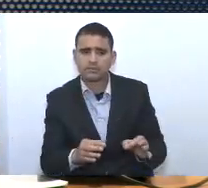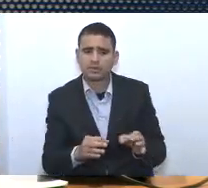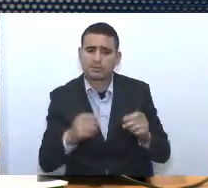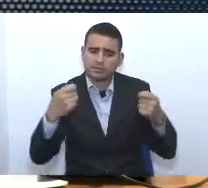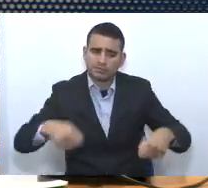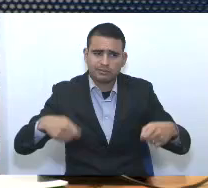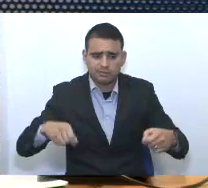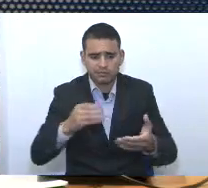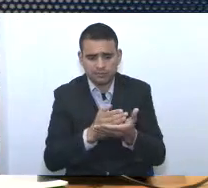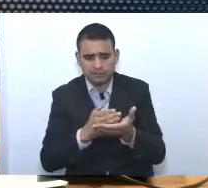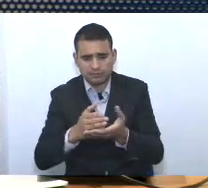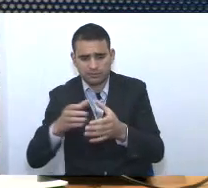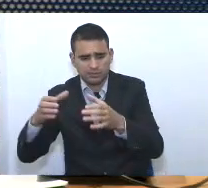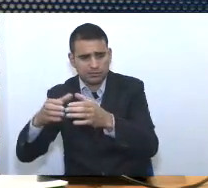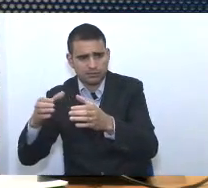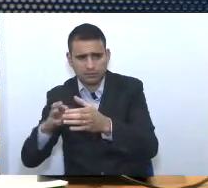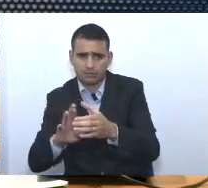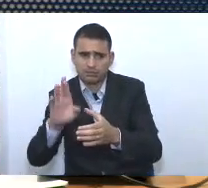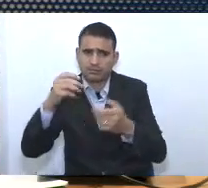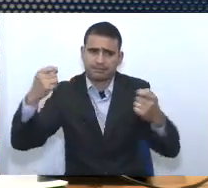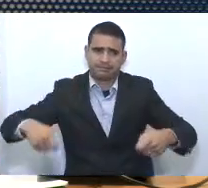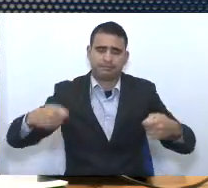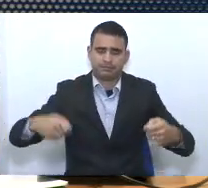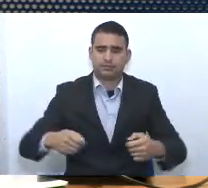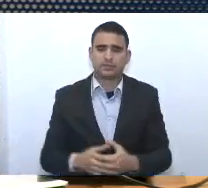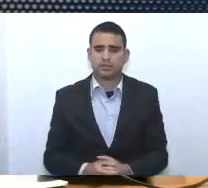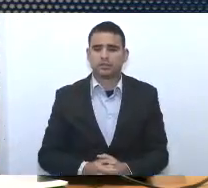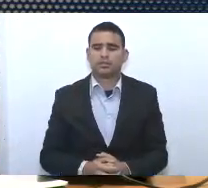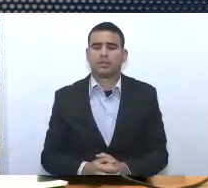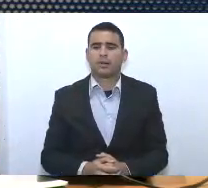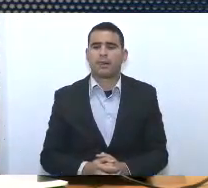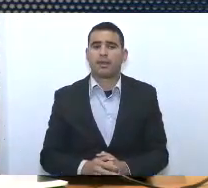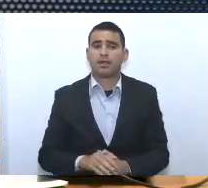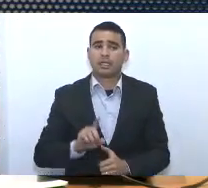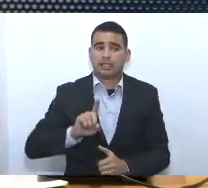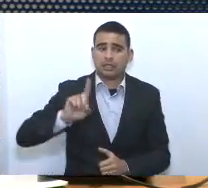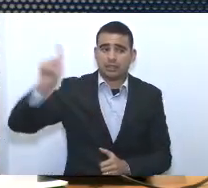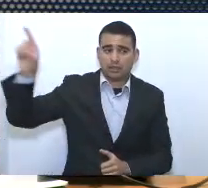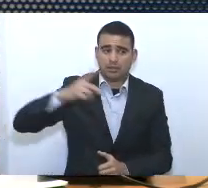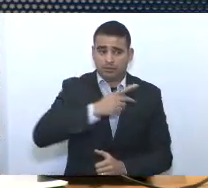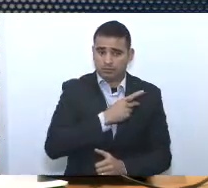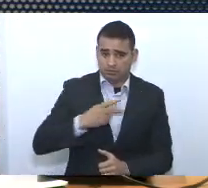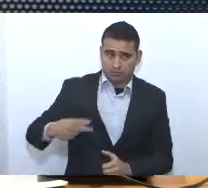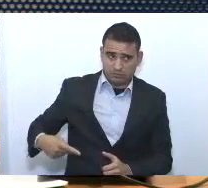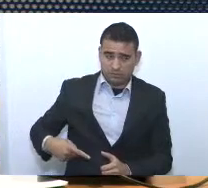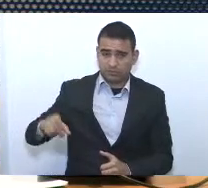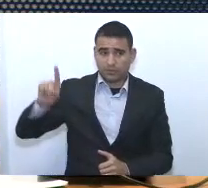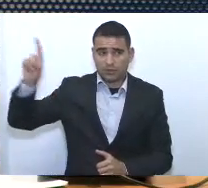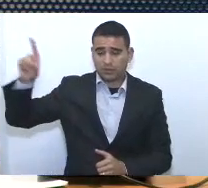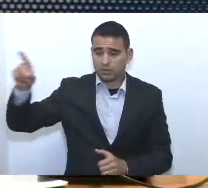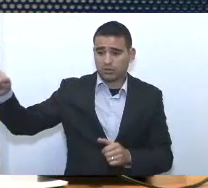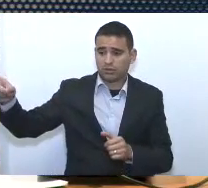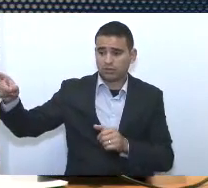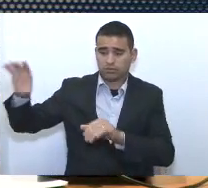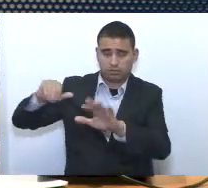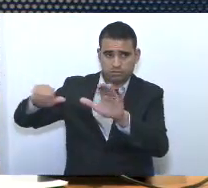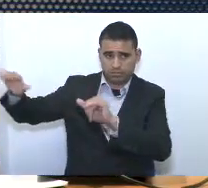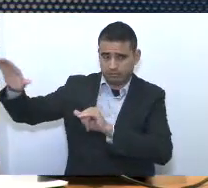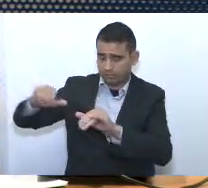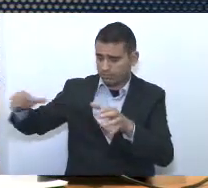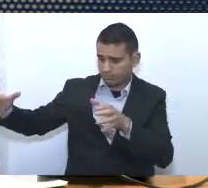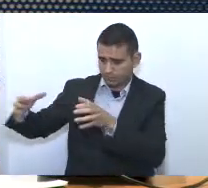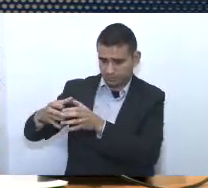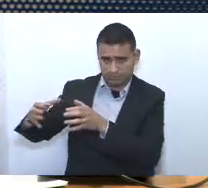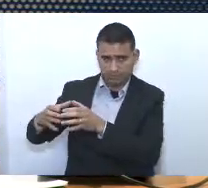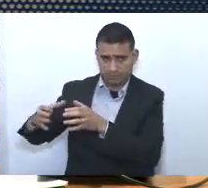mas eu queria lhe dar a informação de que o senhor prefeito reuniu todos nós, todos os secretários,